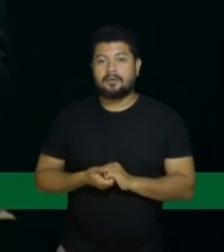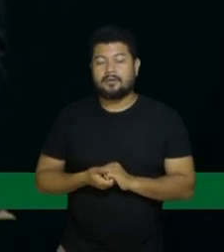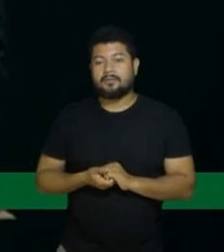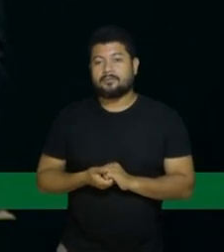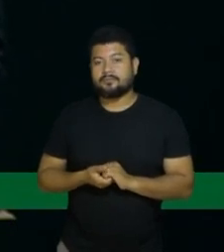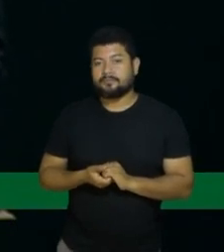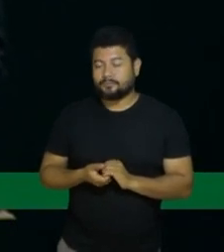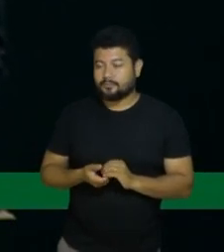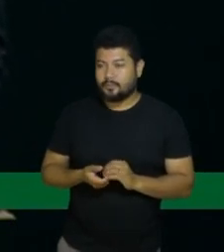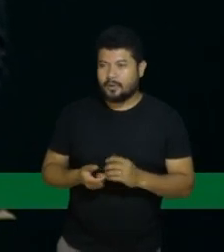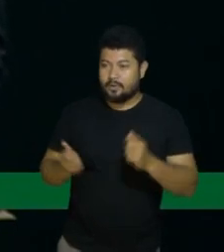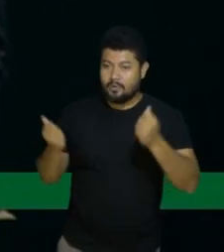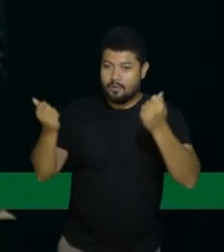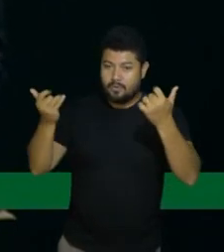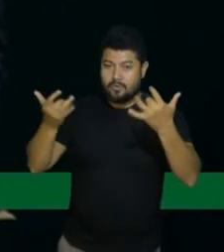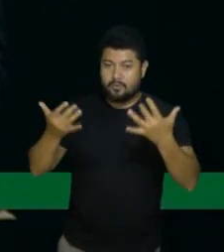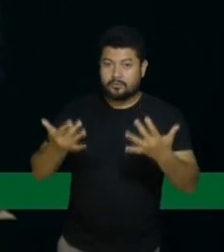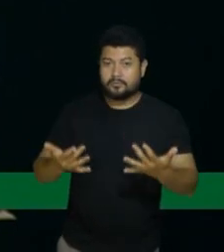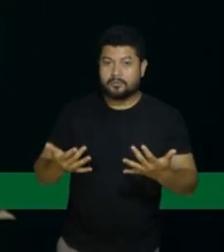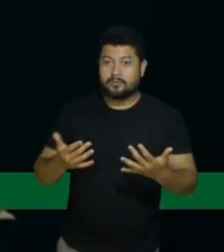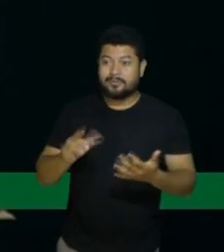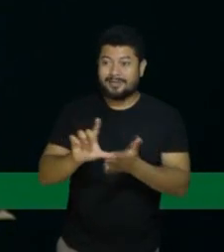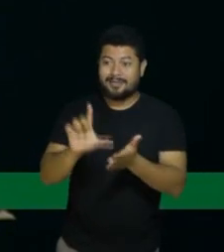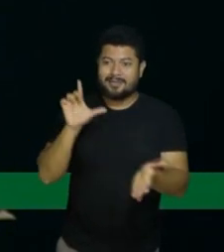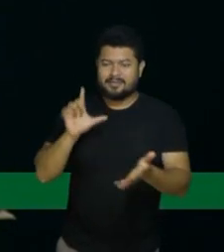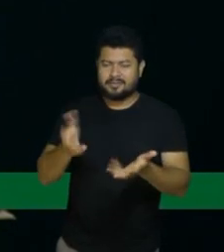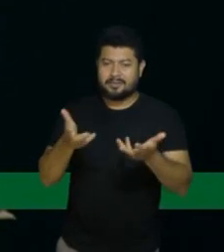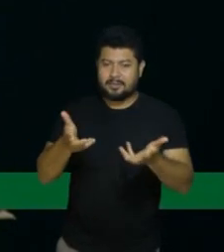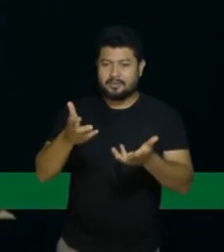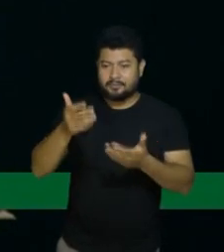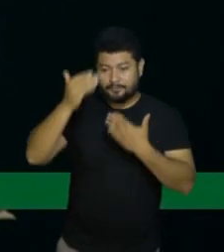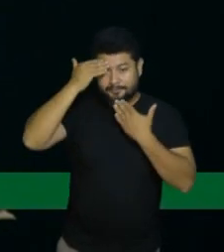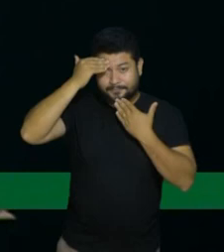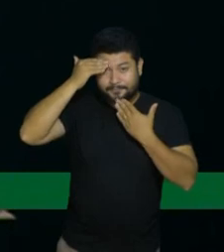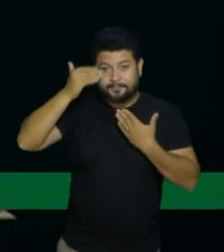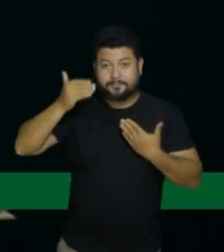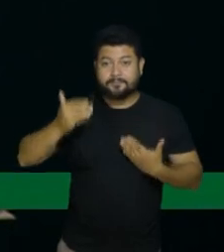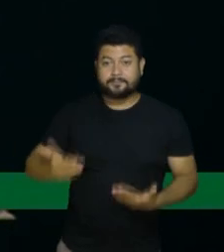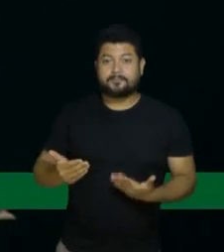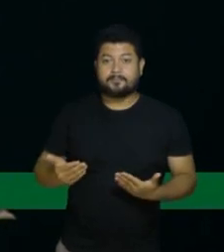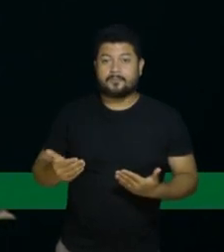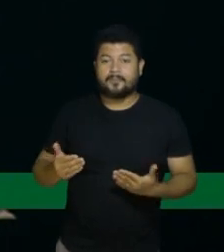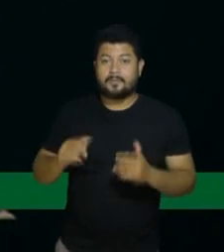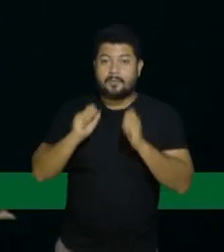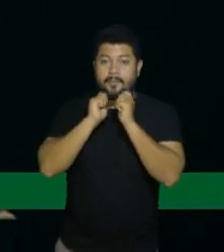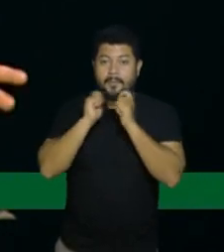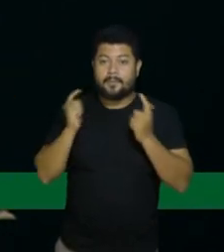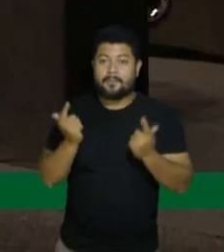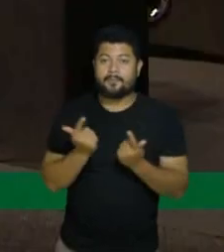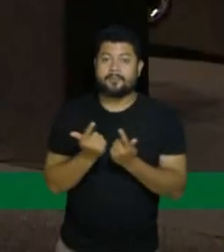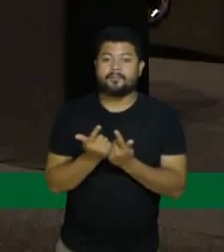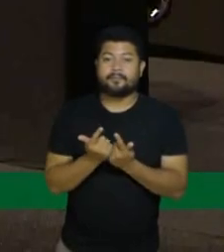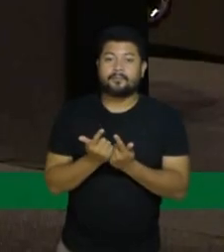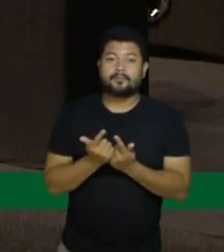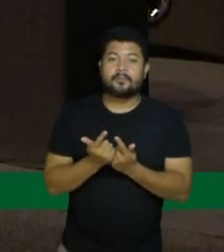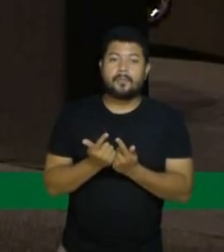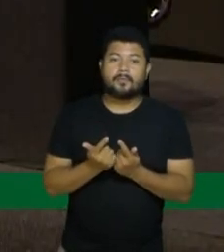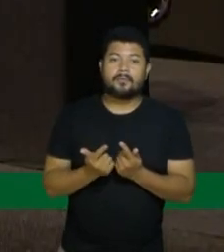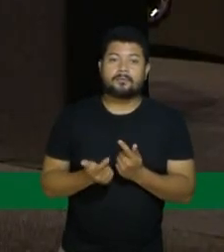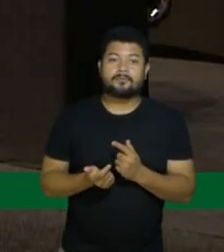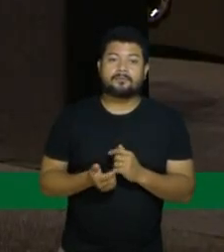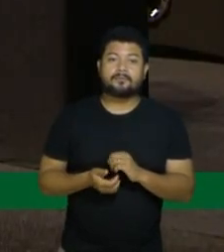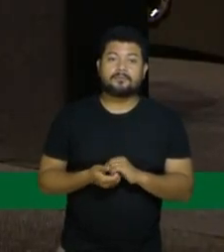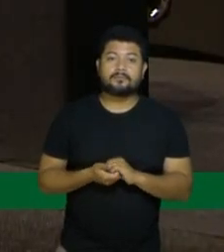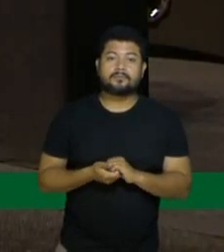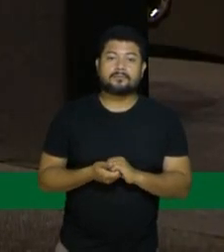atar de antemão já quero agradecer muito a esta casa eh